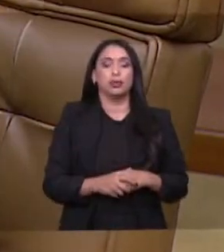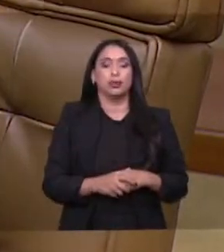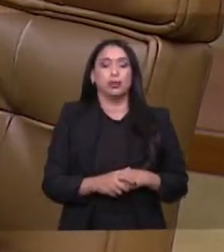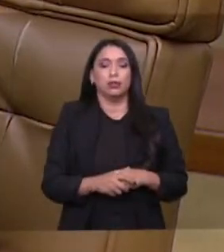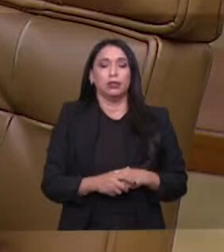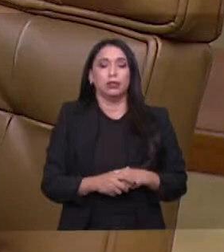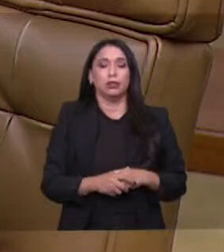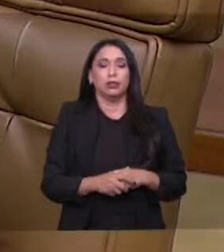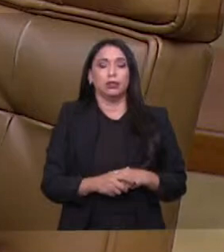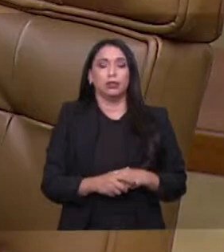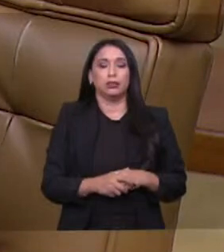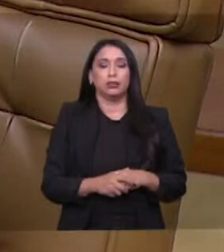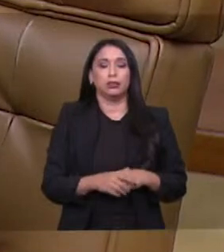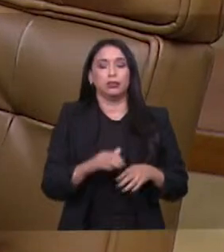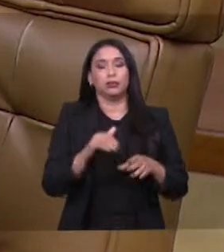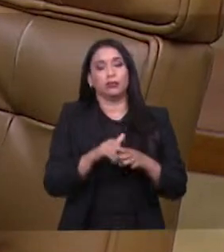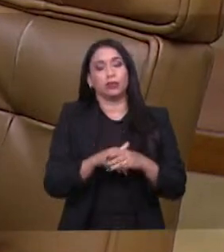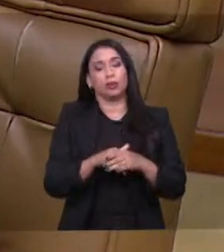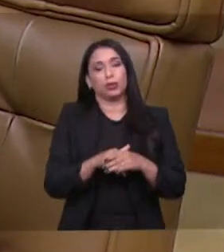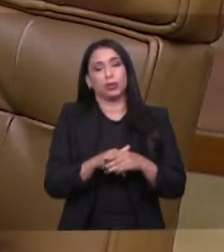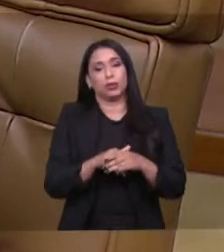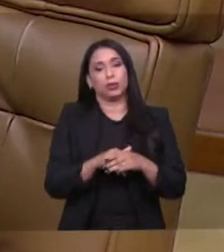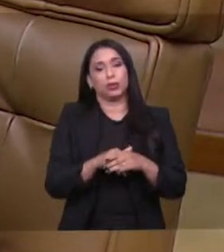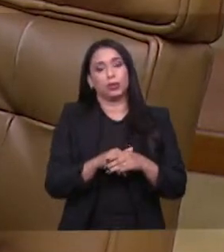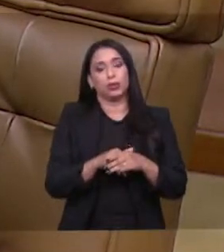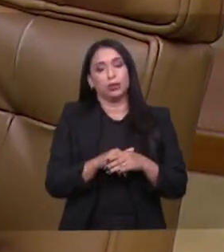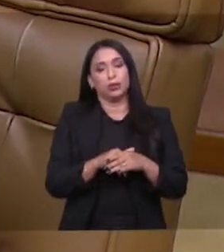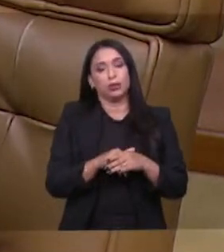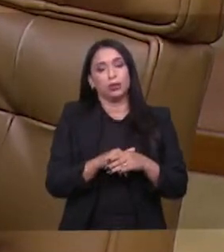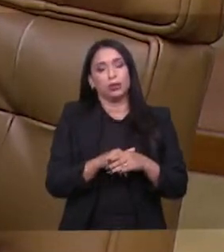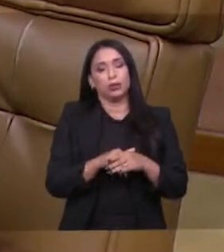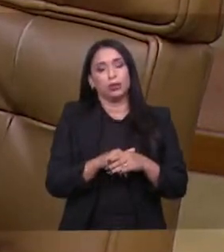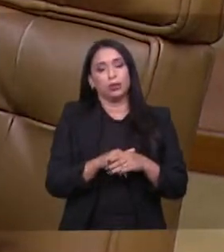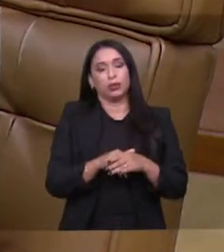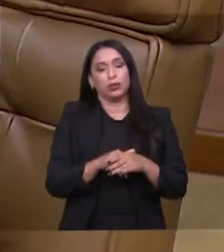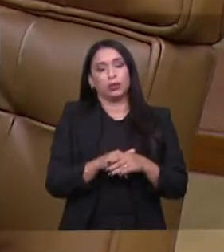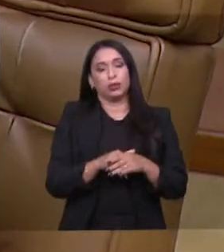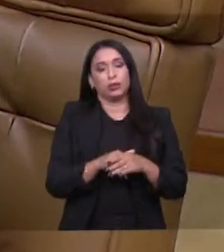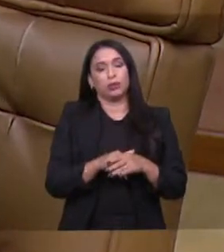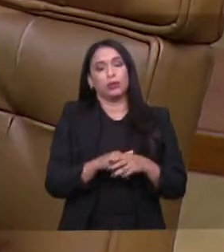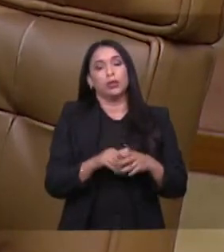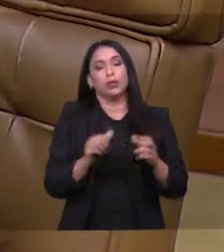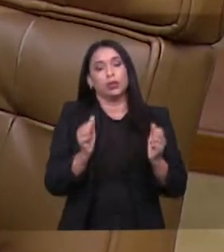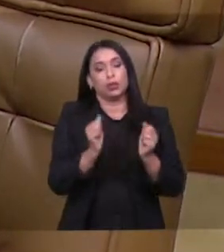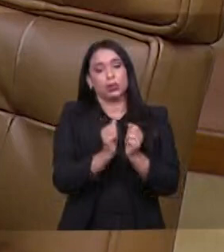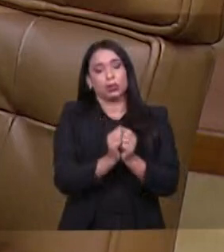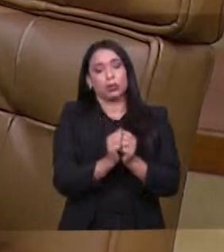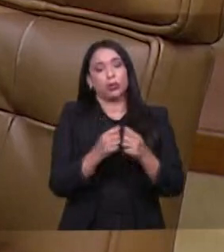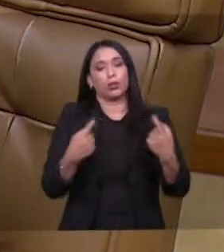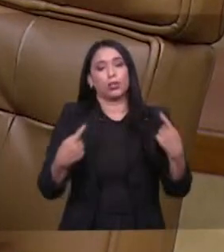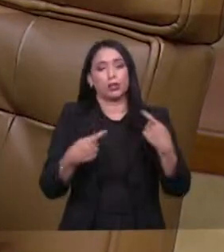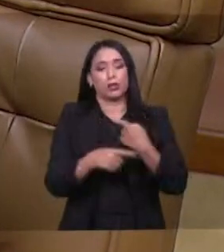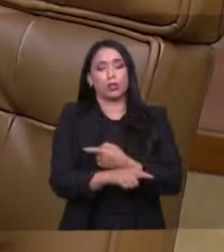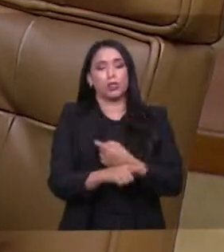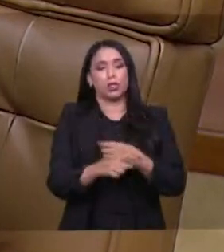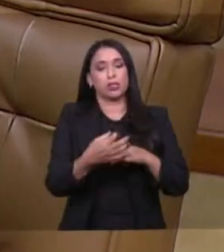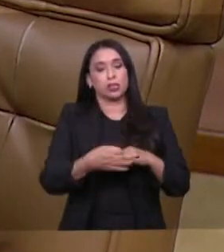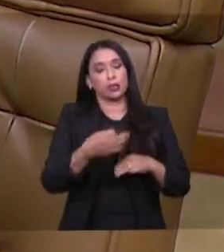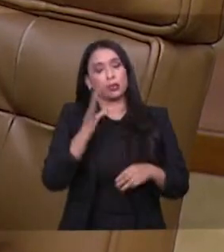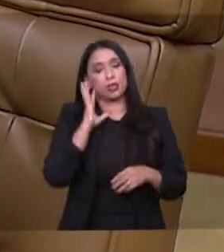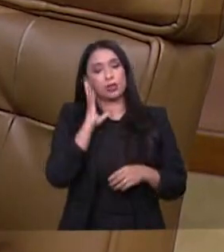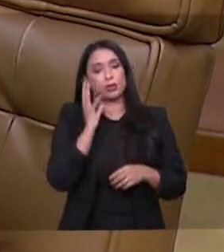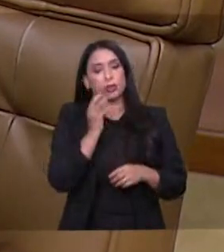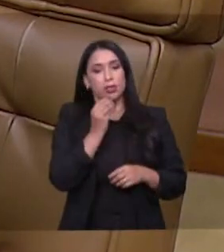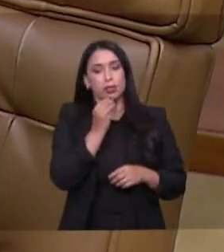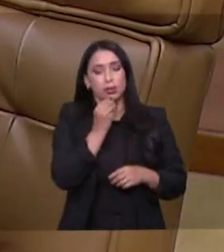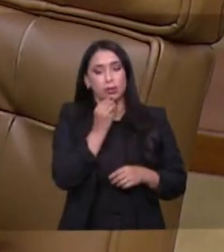eu acompanho aqui, com a devida vênia, a divergência do eminente ministro Dias